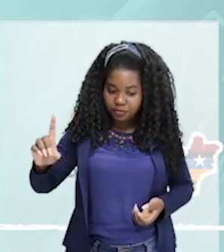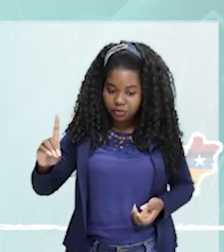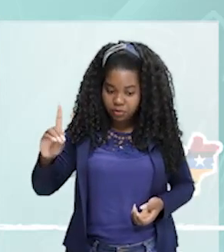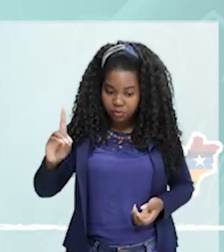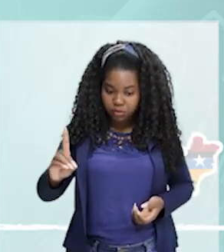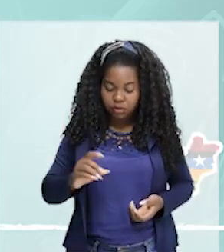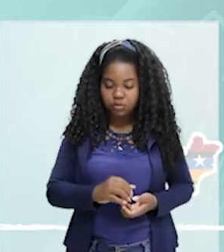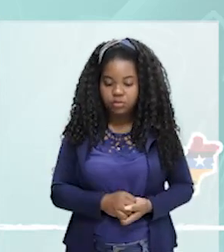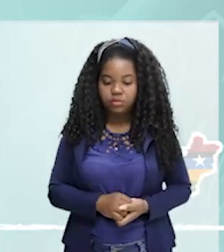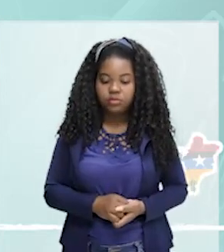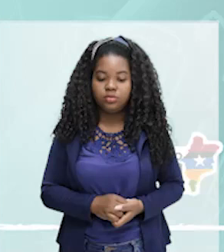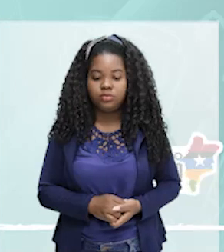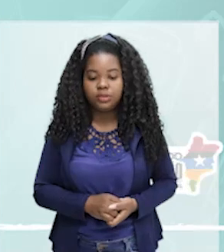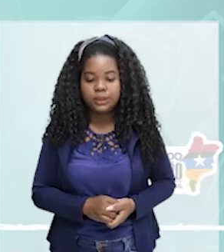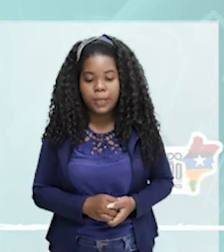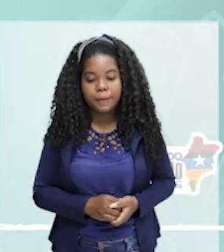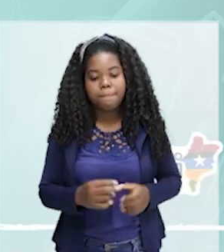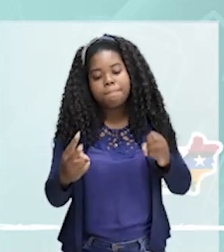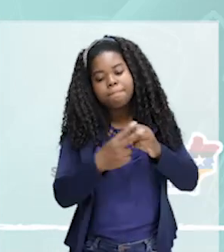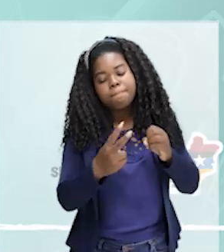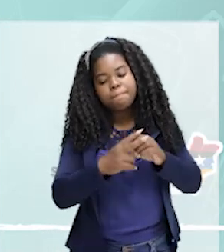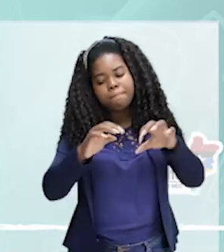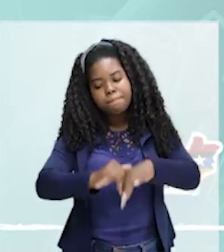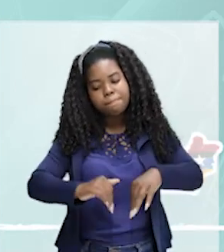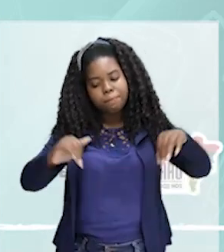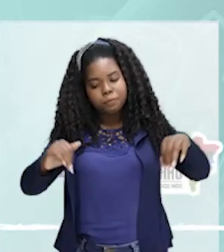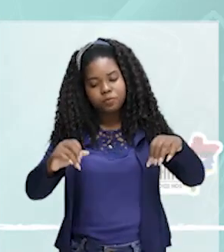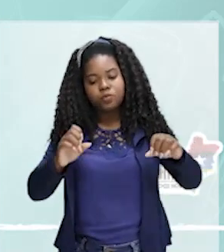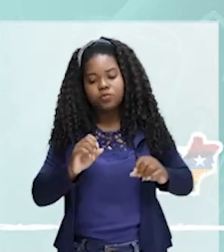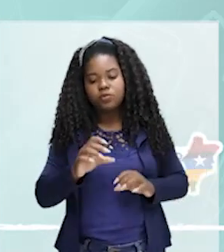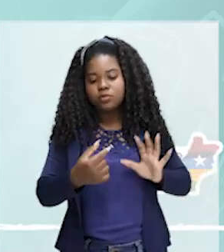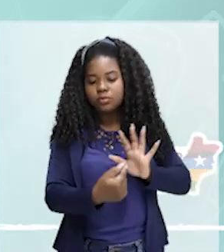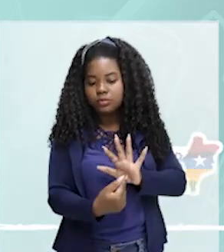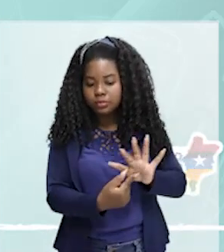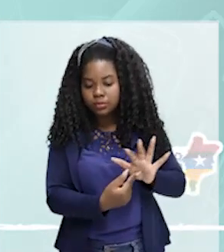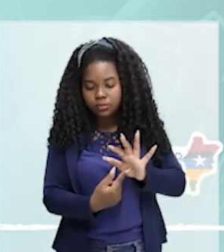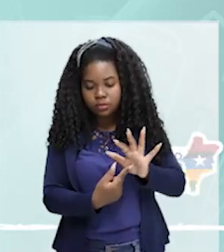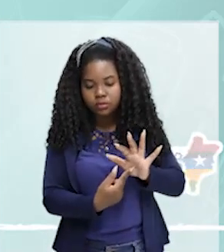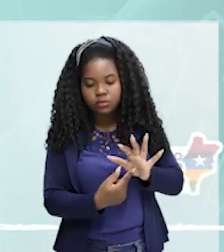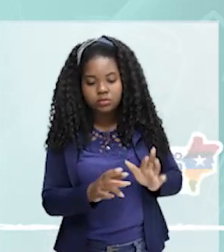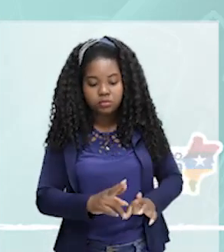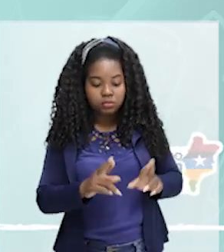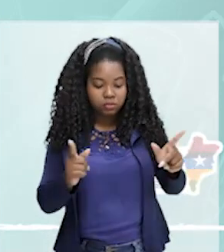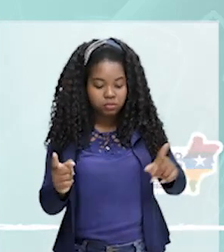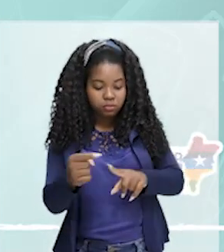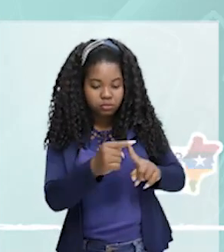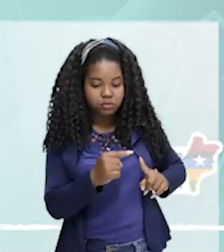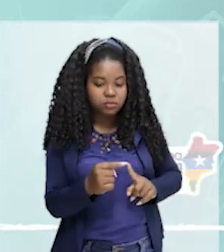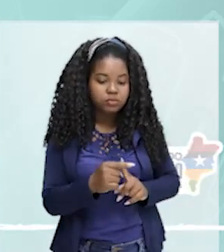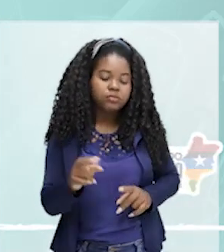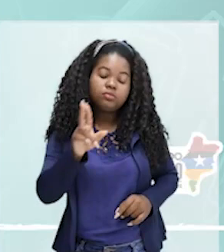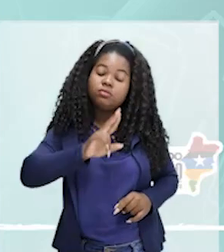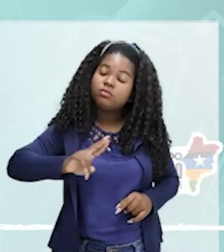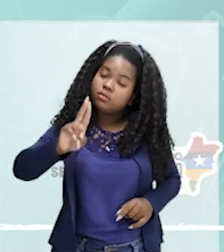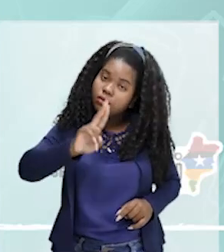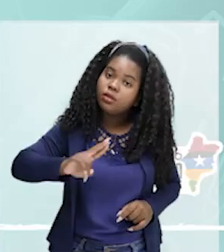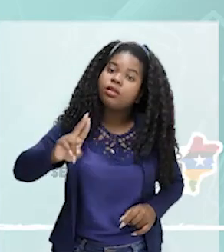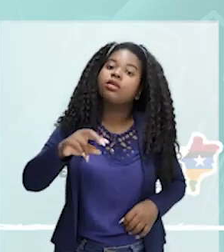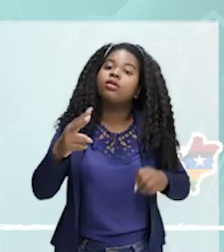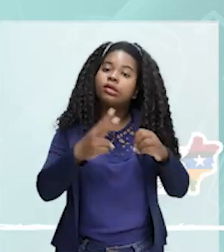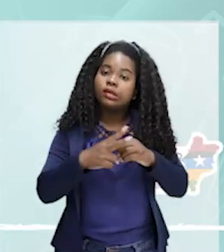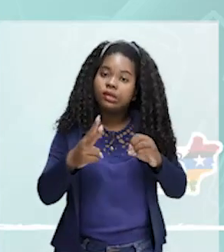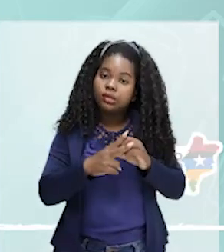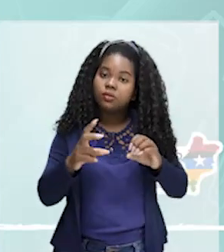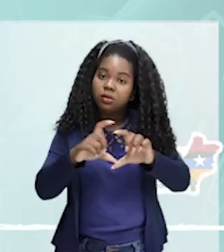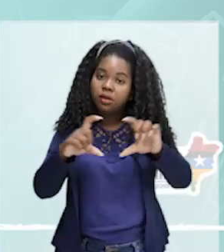seu formulário. Os verbos separáveis, pessoal, é só demonstrando diferentes formas que você tem de usar o verbo